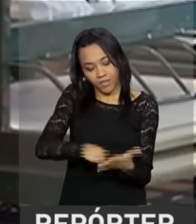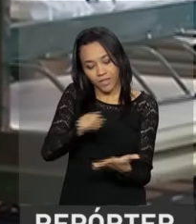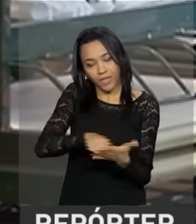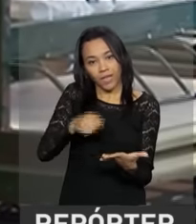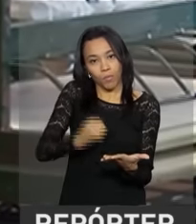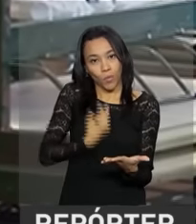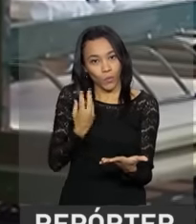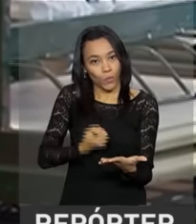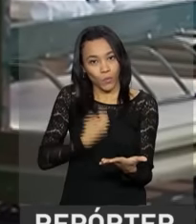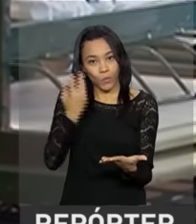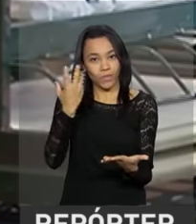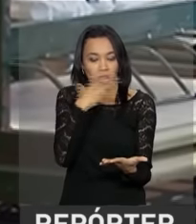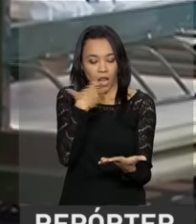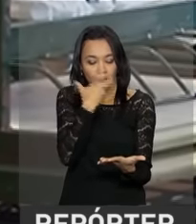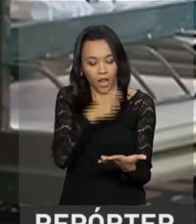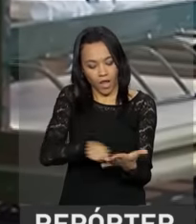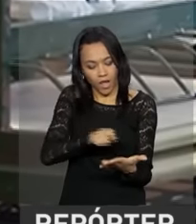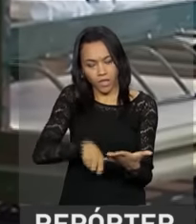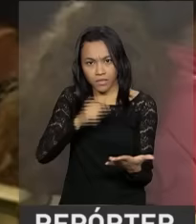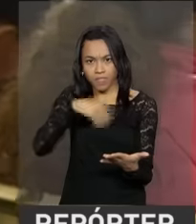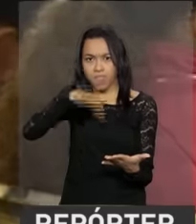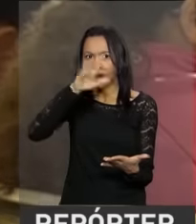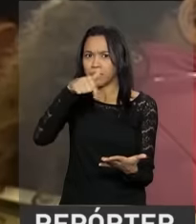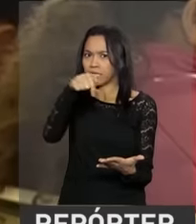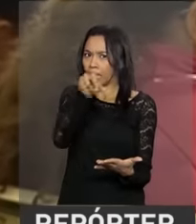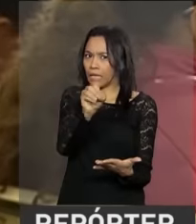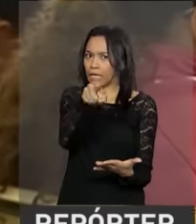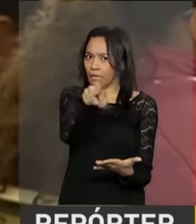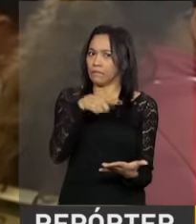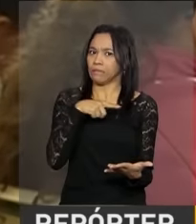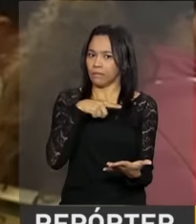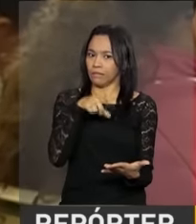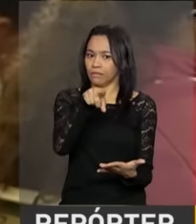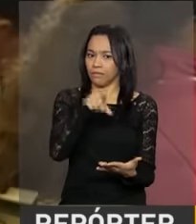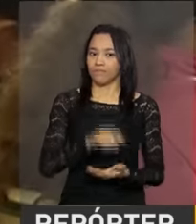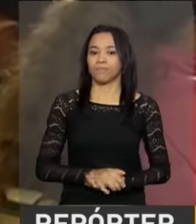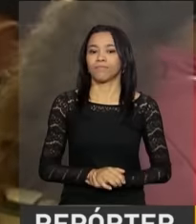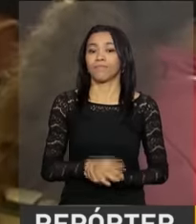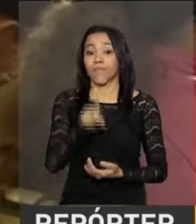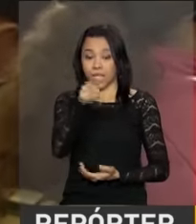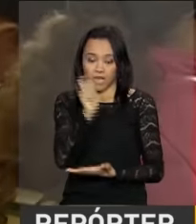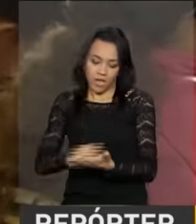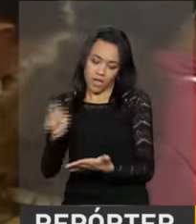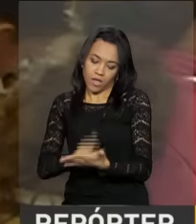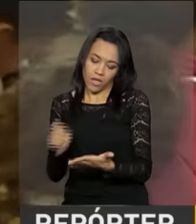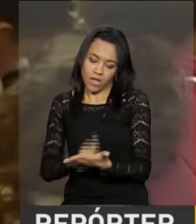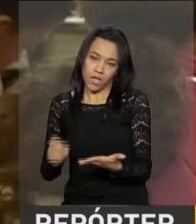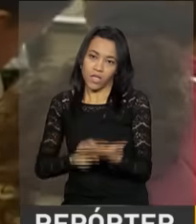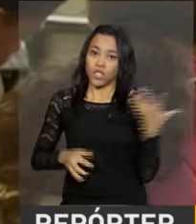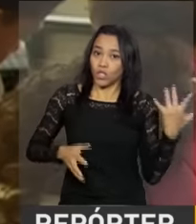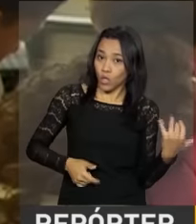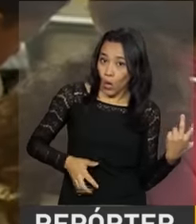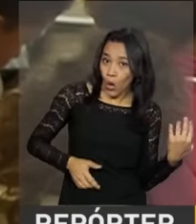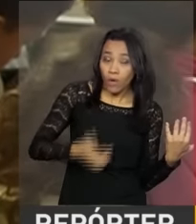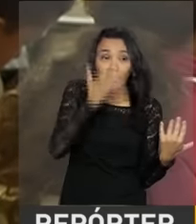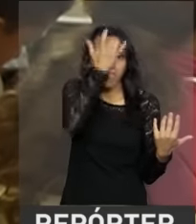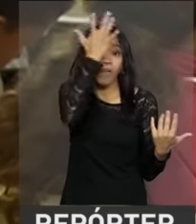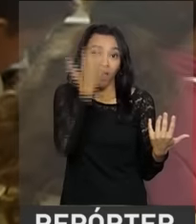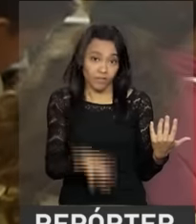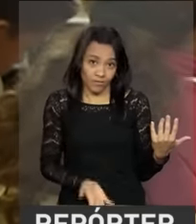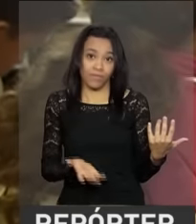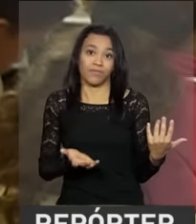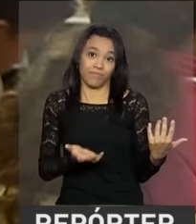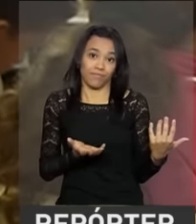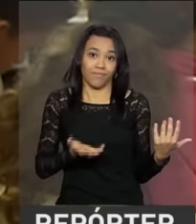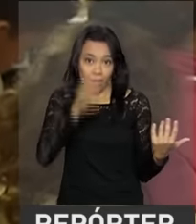tem mais de 70 músicas registradas. A pessoa que compõe, se ele toca algum instrumento, ele tem uma facilidade.